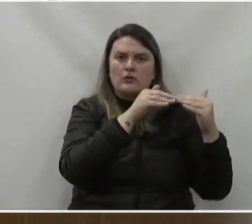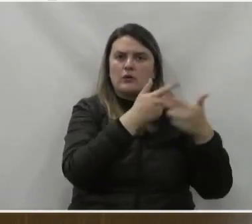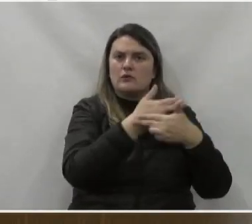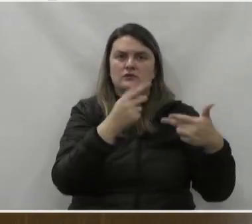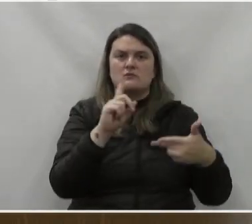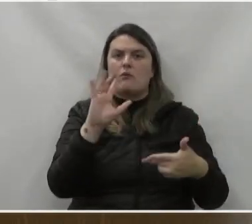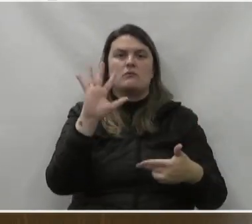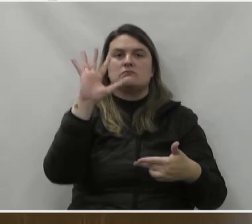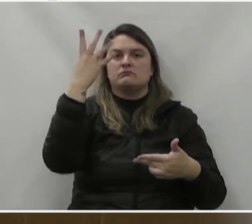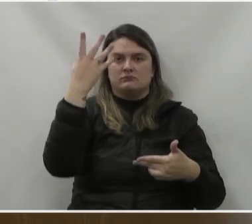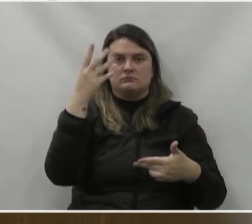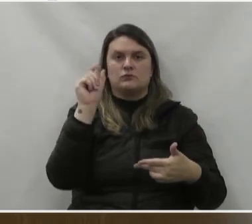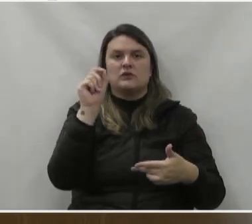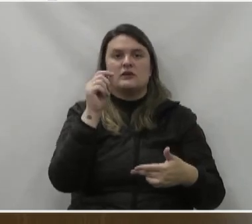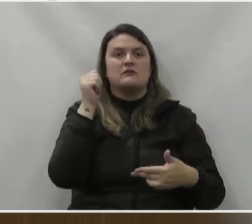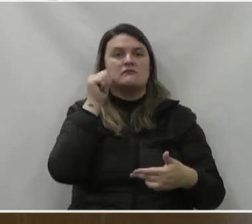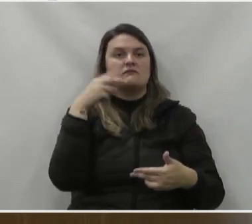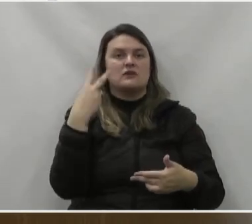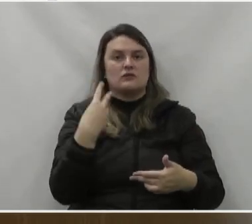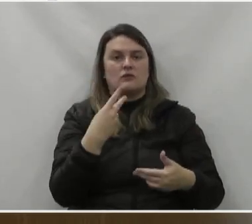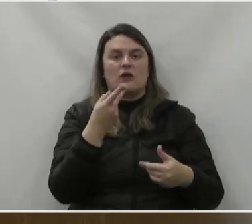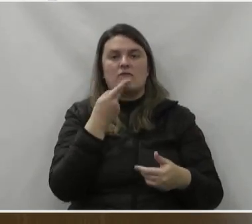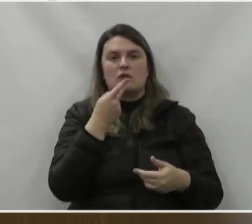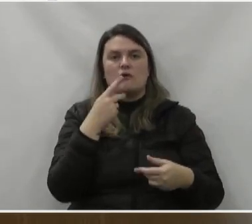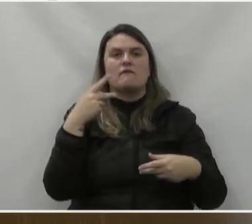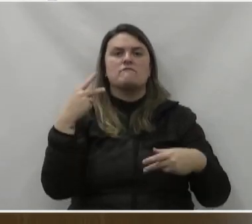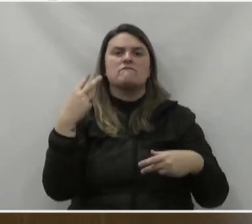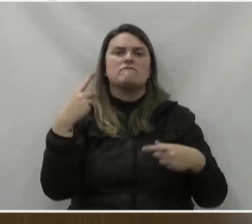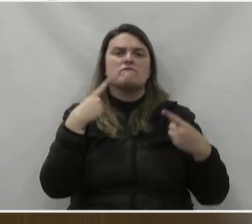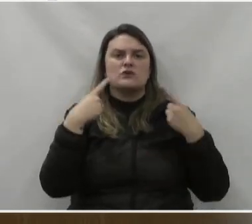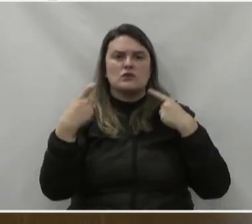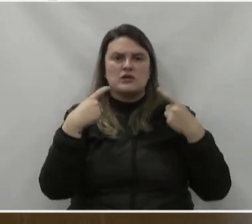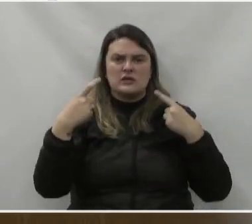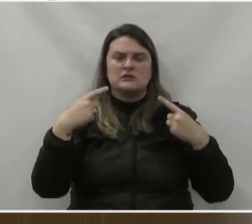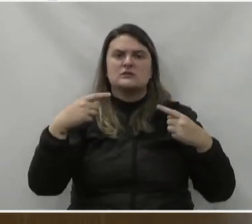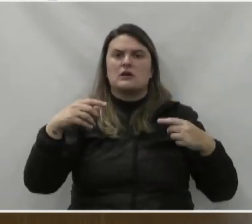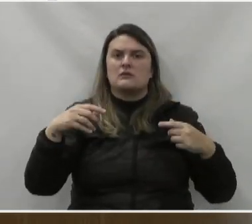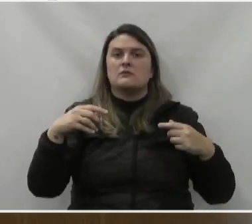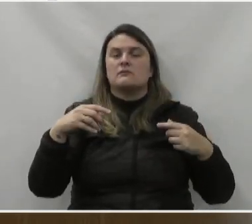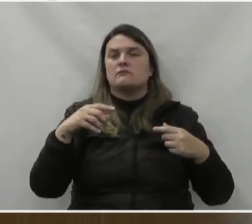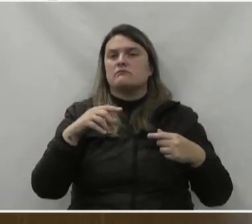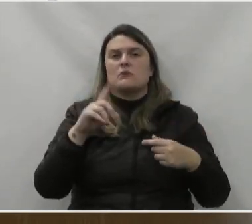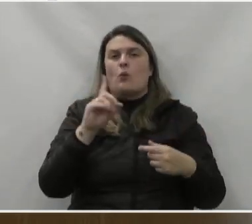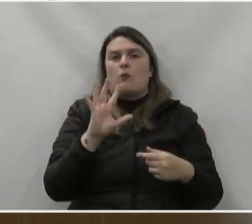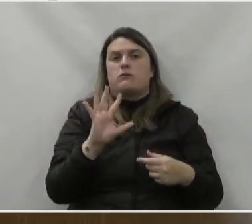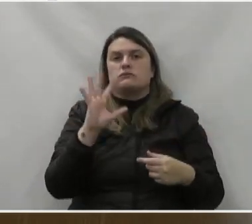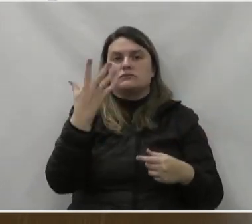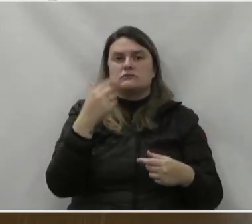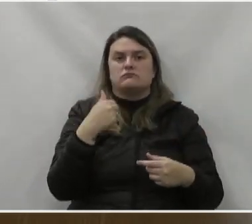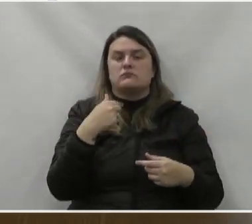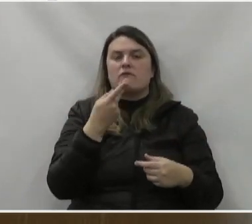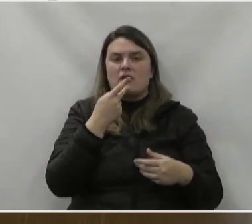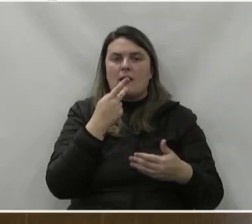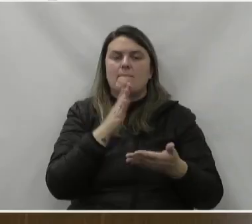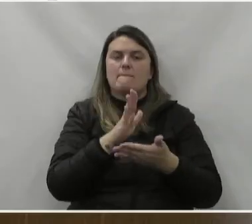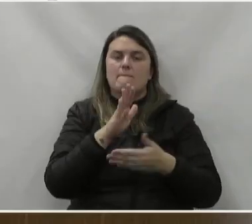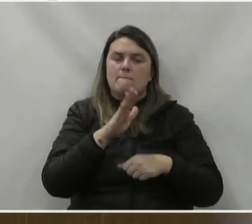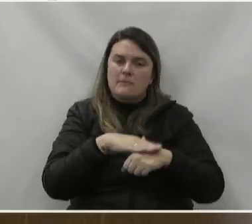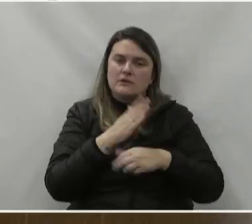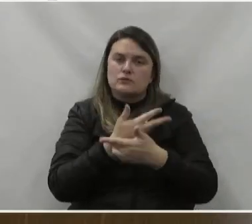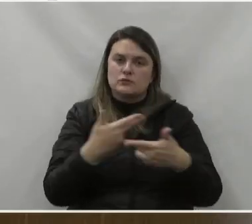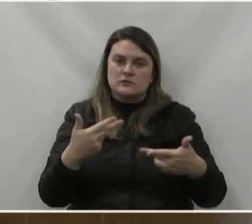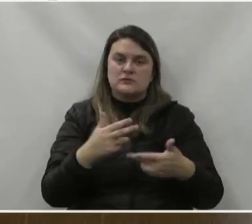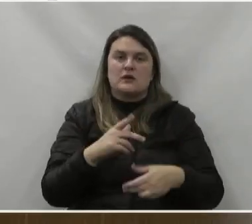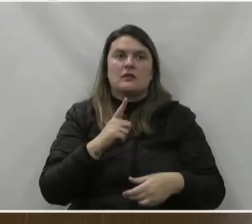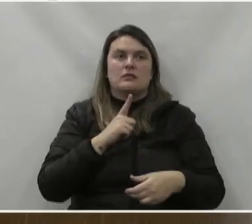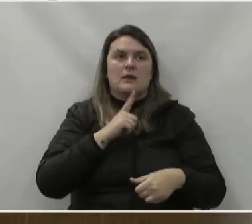aconteceu, que é o que ela coloca ali, que é a violência política de gênero. E isso não aconteceu. Então, eu quero falar mais algumas palavras aqui, né, enquanto